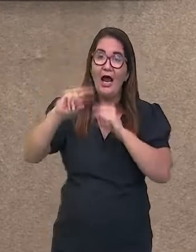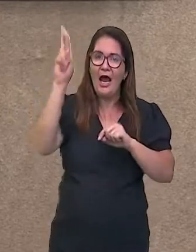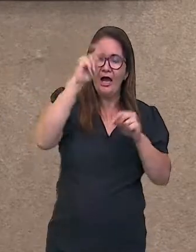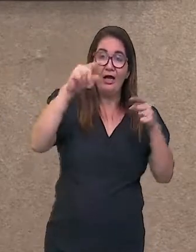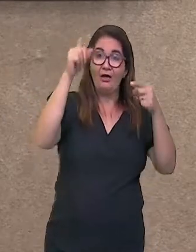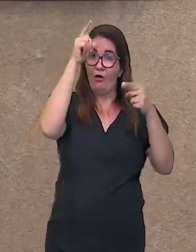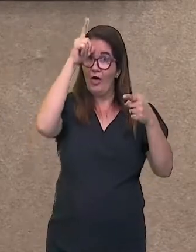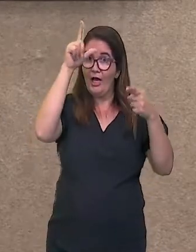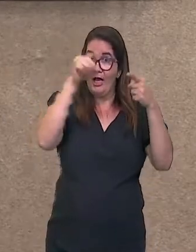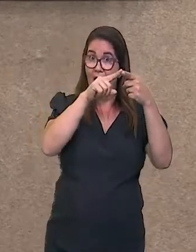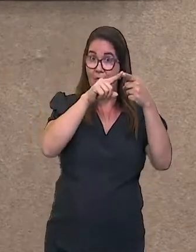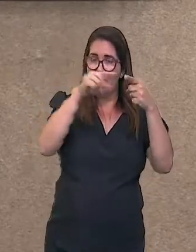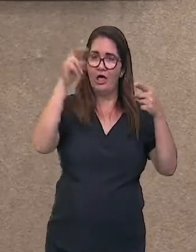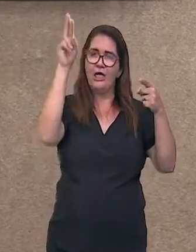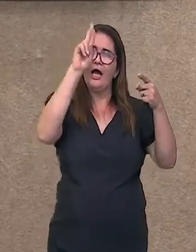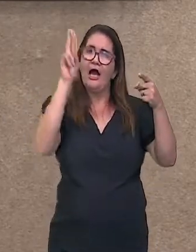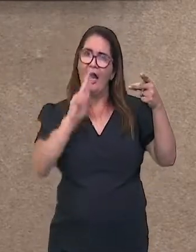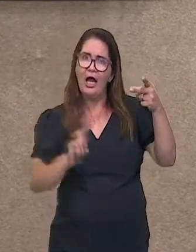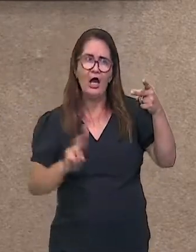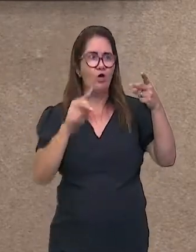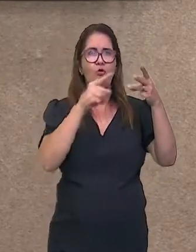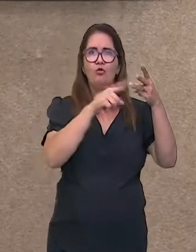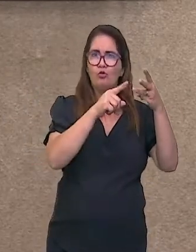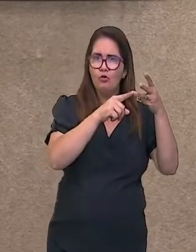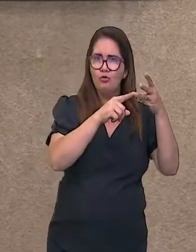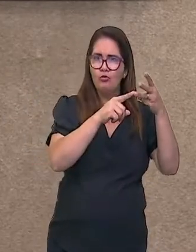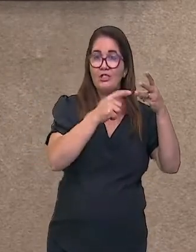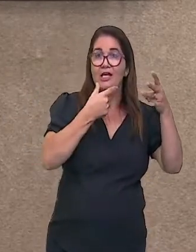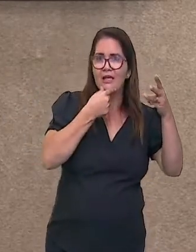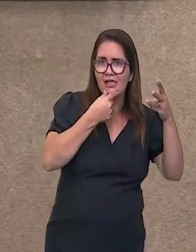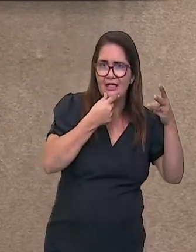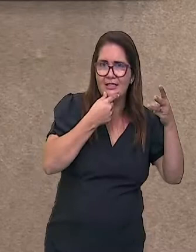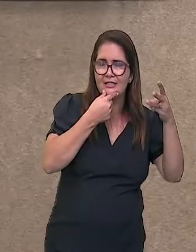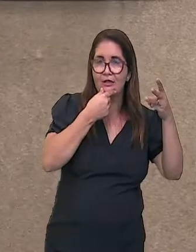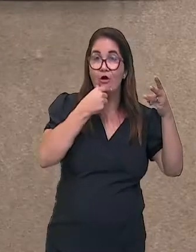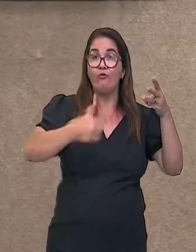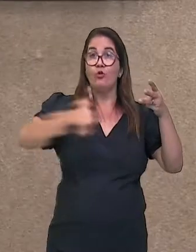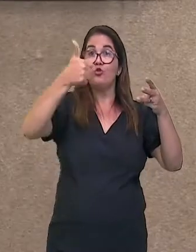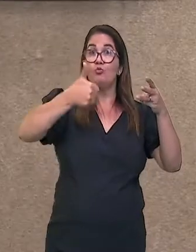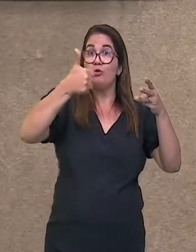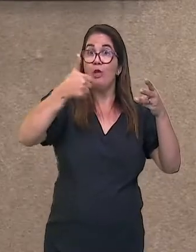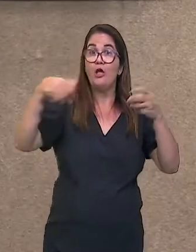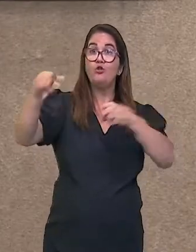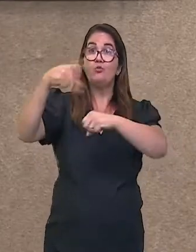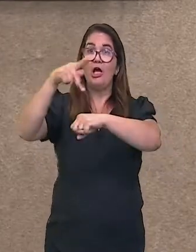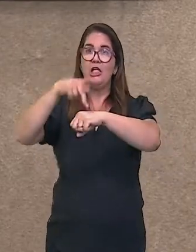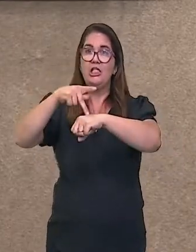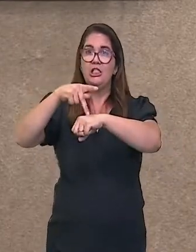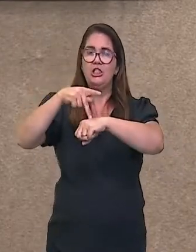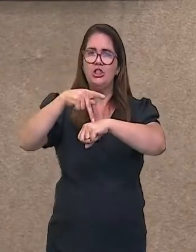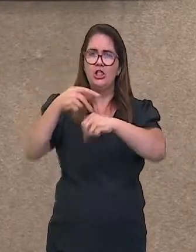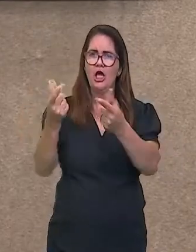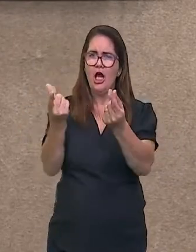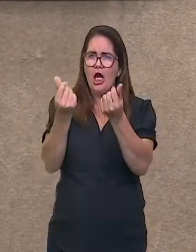e Grã-Bretanha, consideradas as grandes potências da época. Os alemães